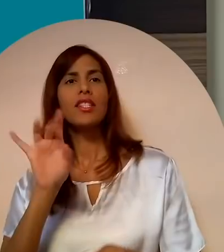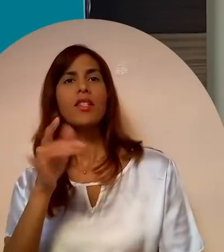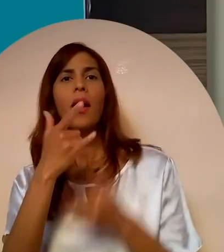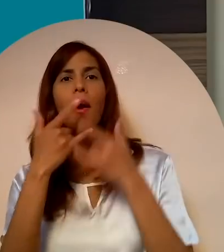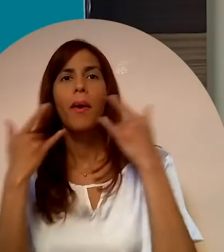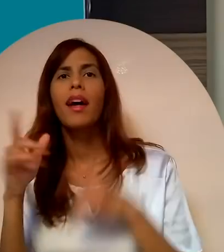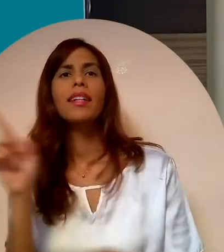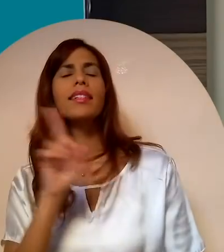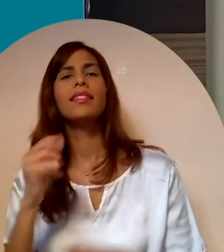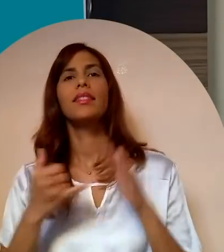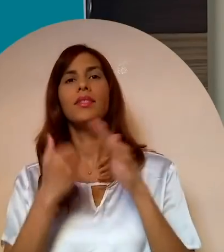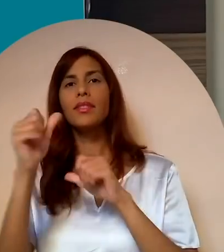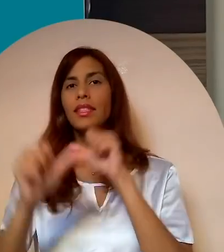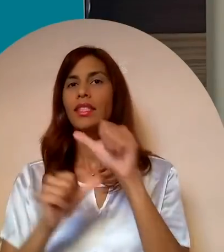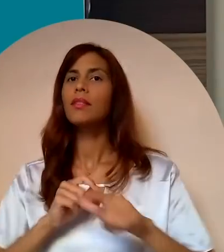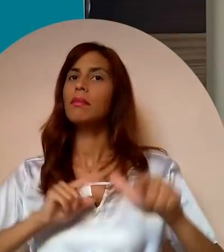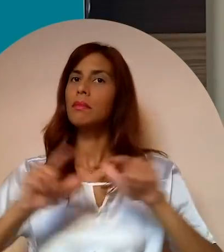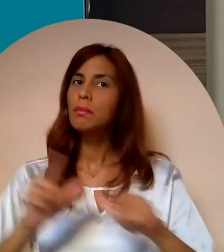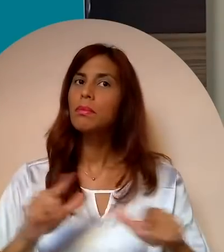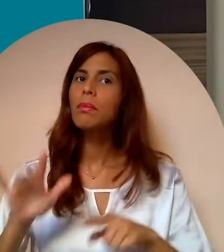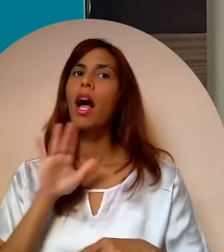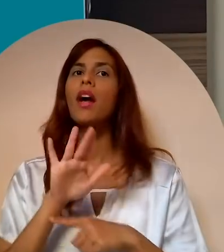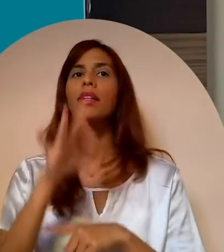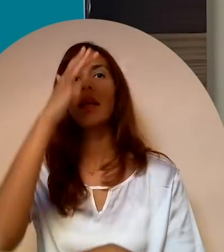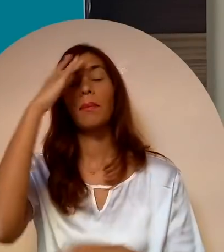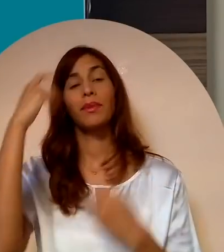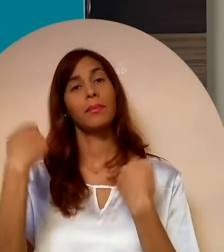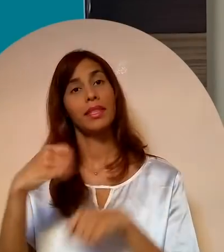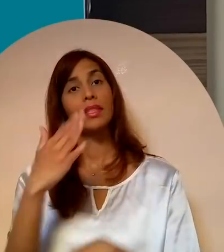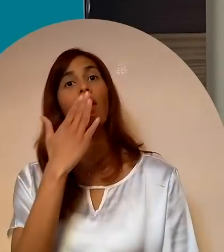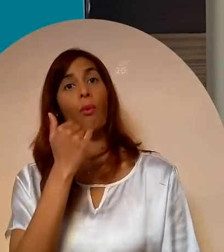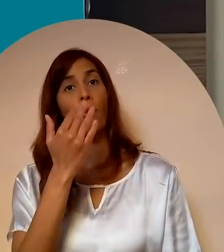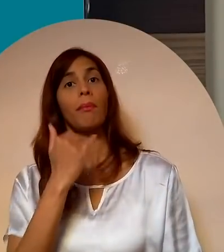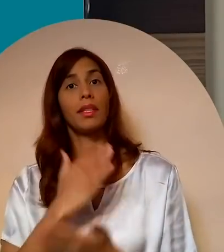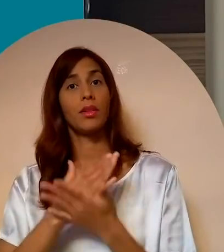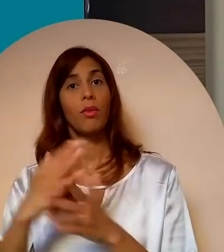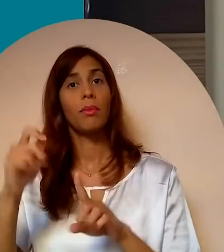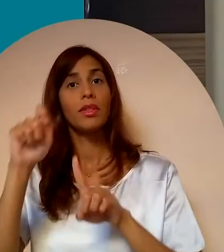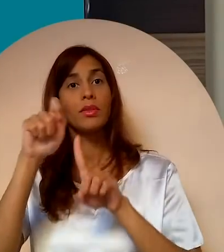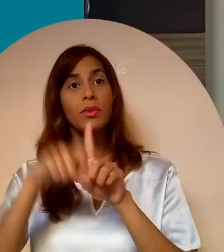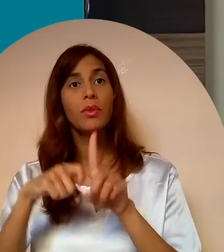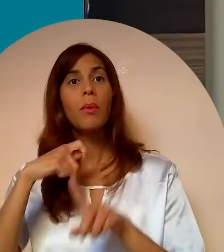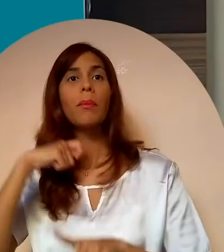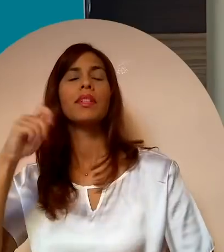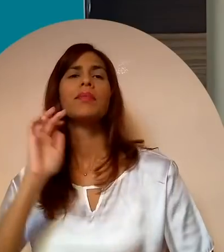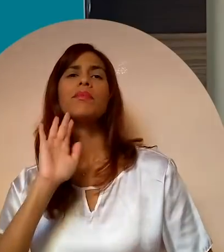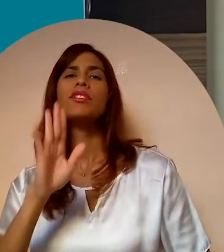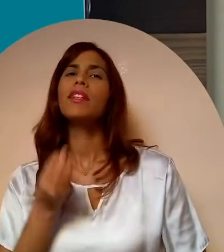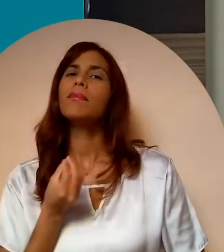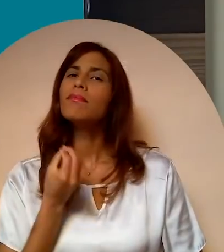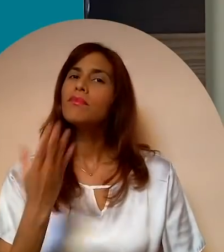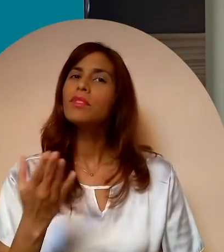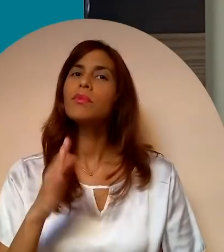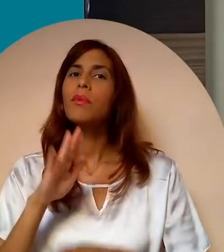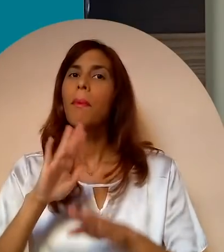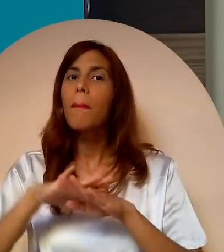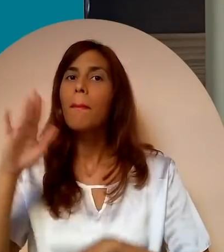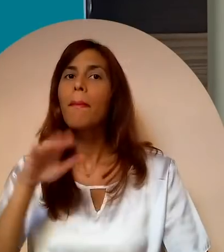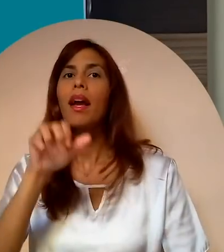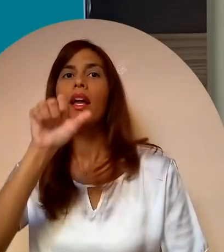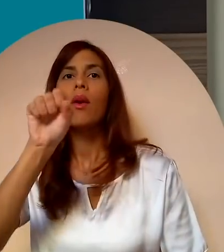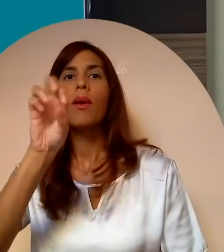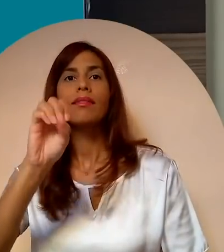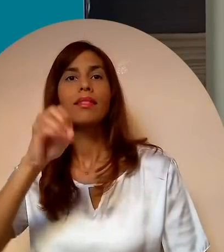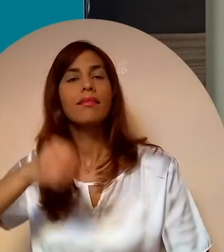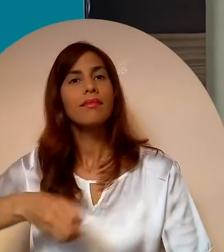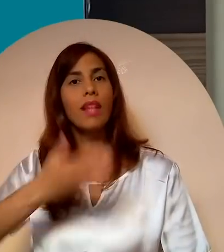das máscaras, o IT vem trabalhando incansavelmente para atender a população que precisa de cestas básicas. Desde o